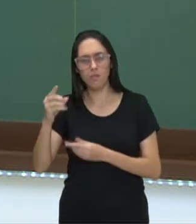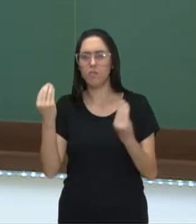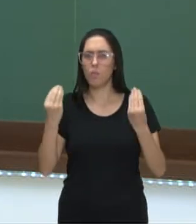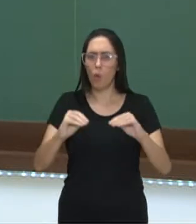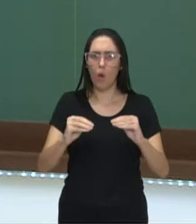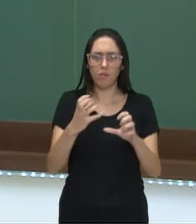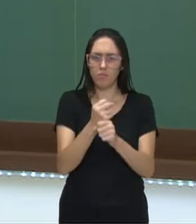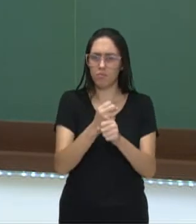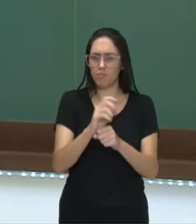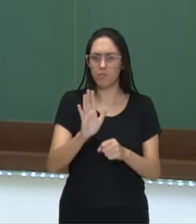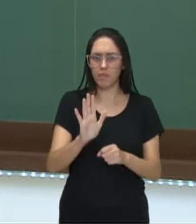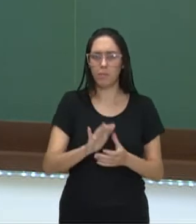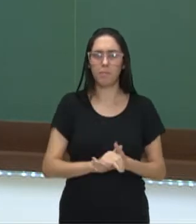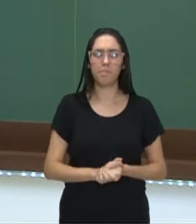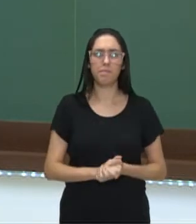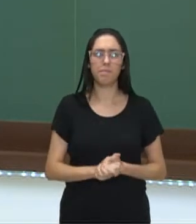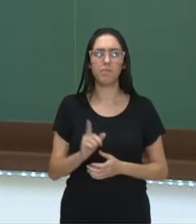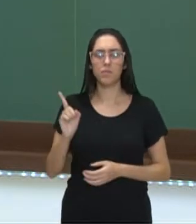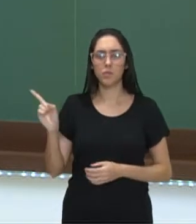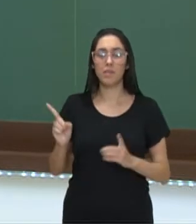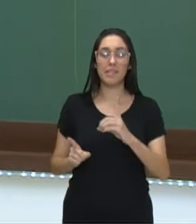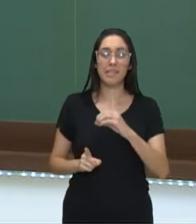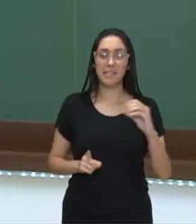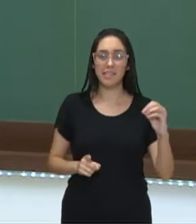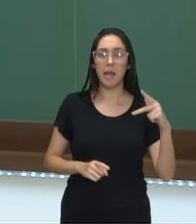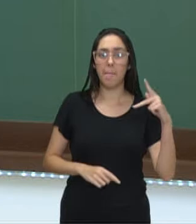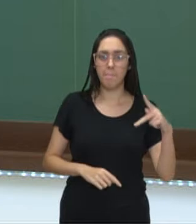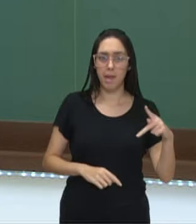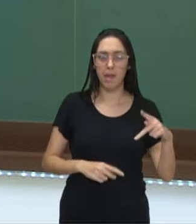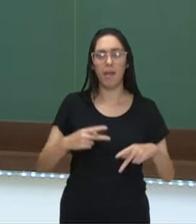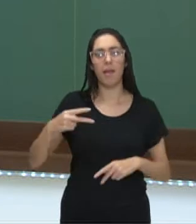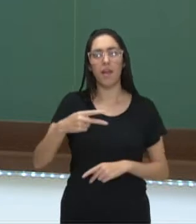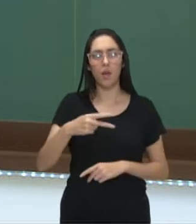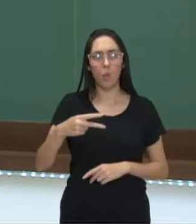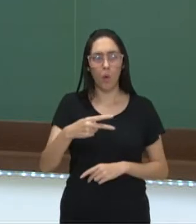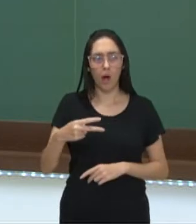lá. 100 vezes P, 100P, igual